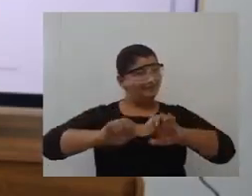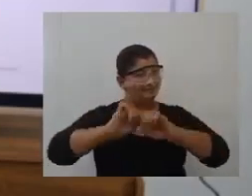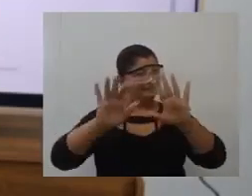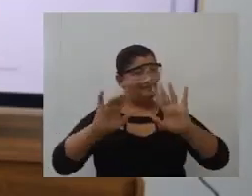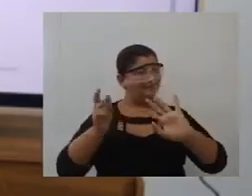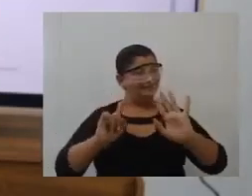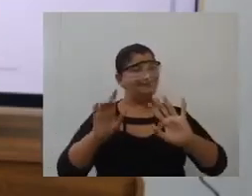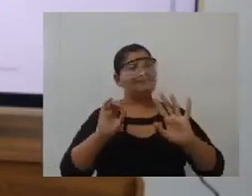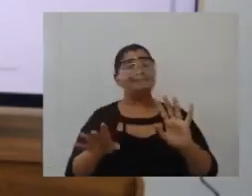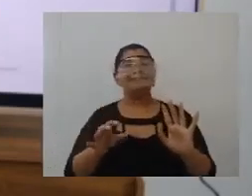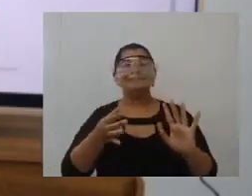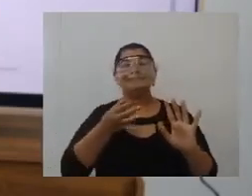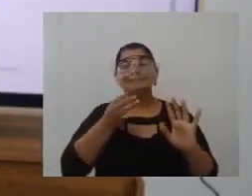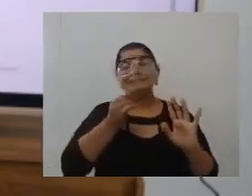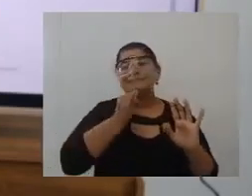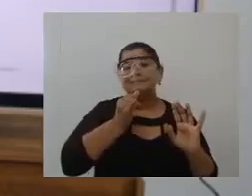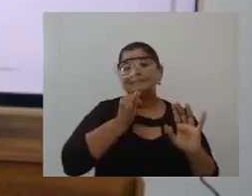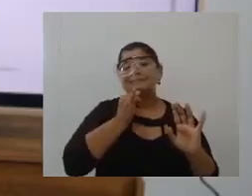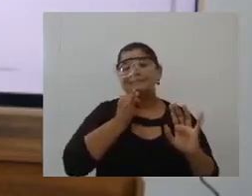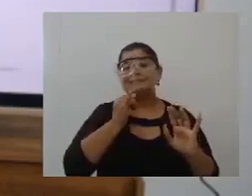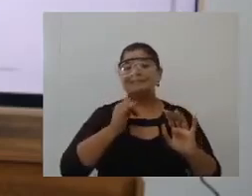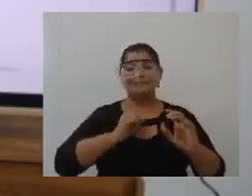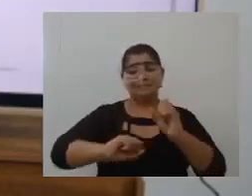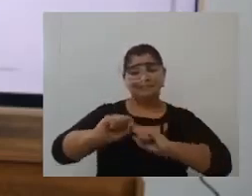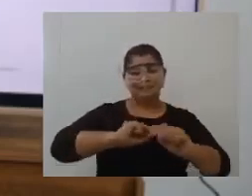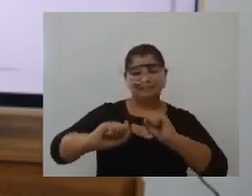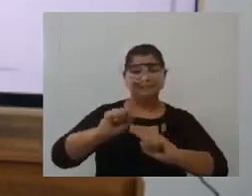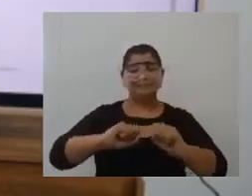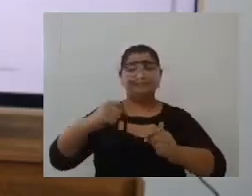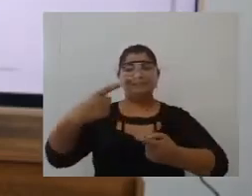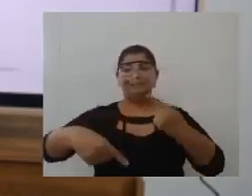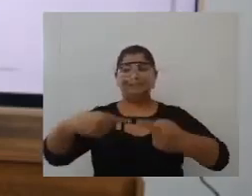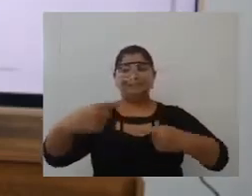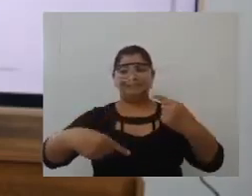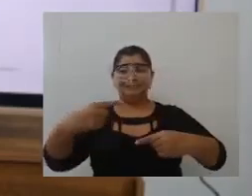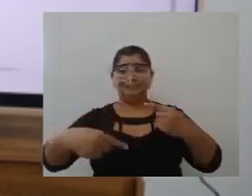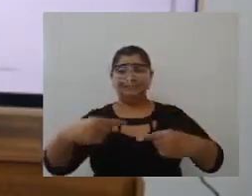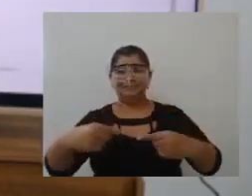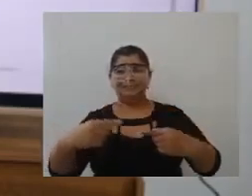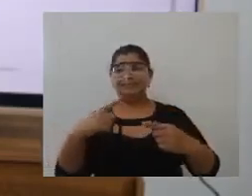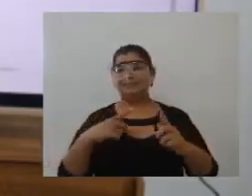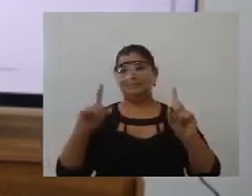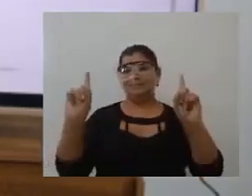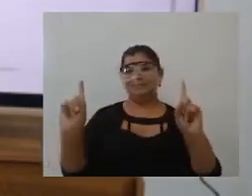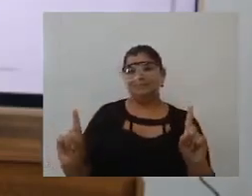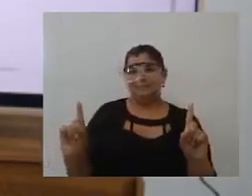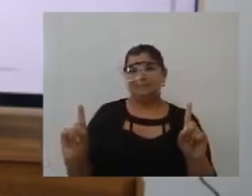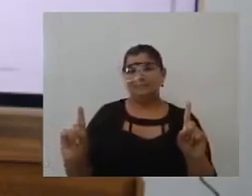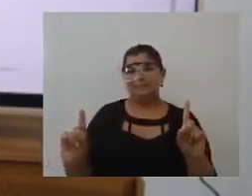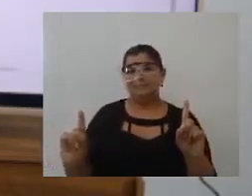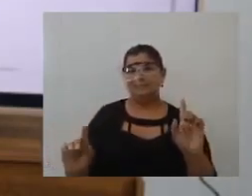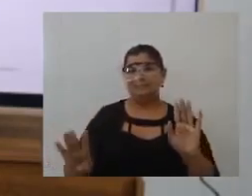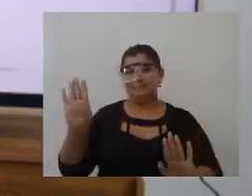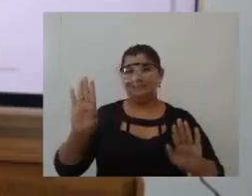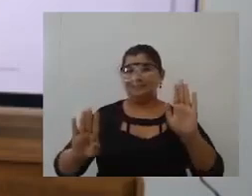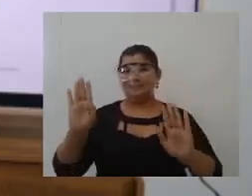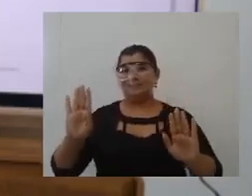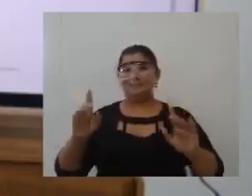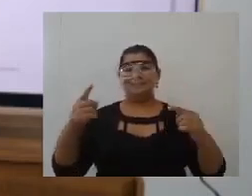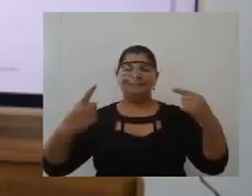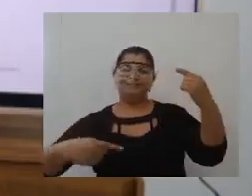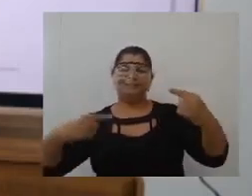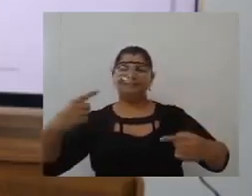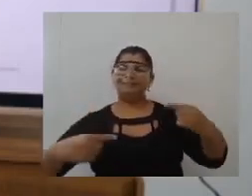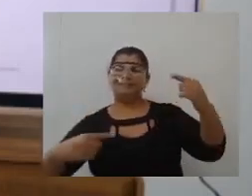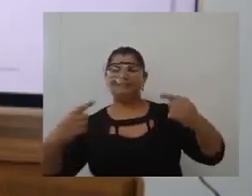nós sabemos que nos debates políticos, quando tem um candidato debatendo com o outro, discutindo